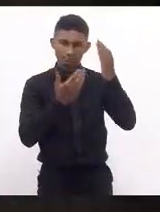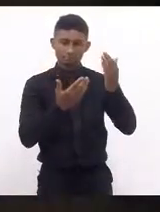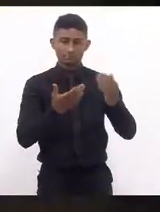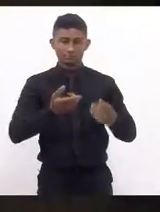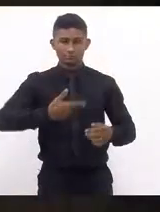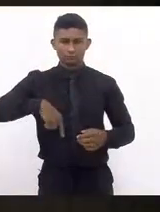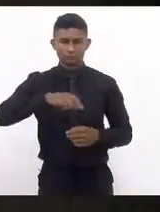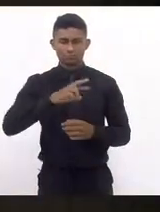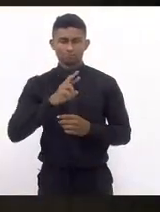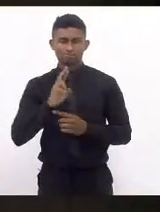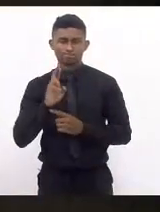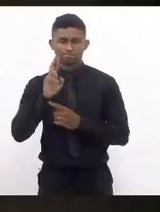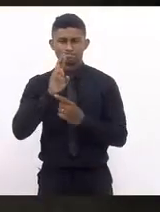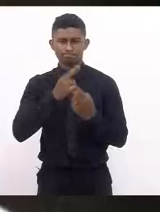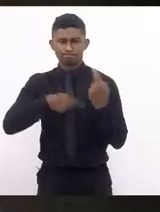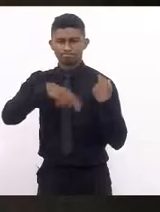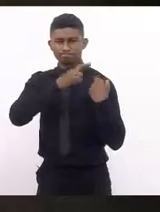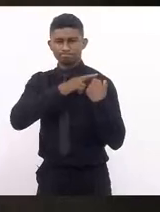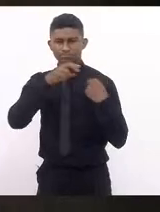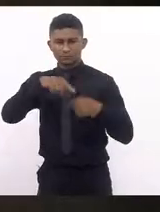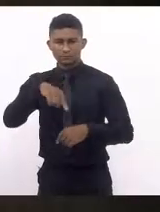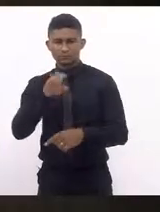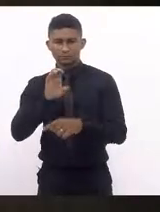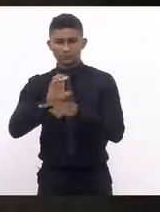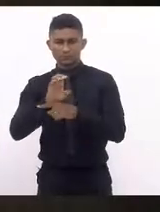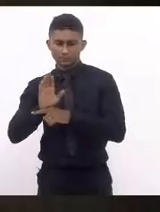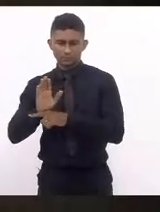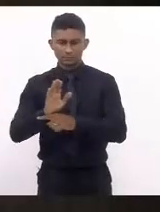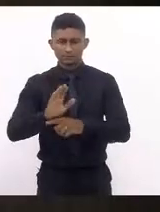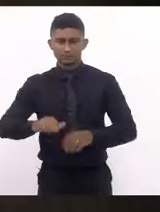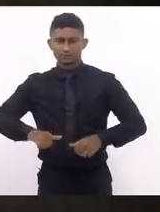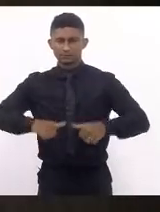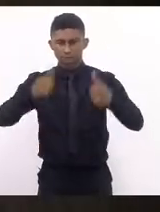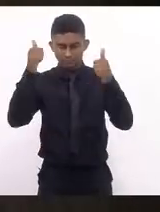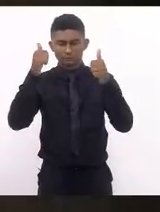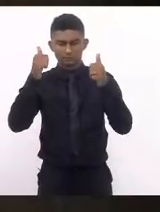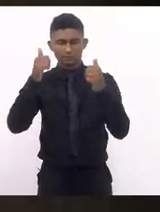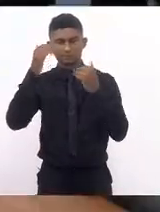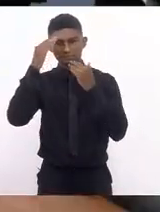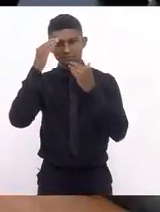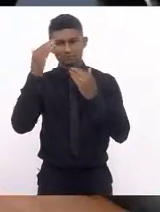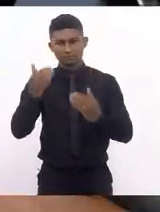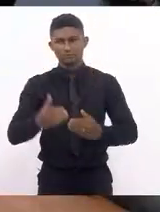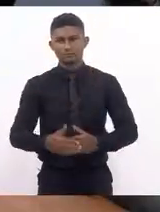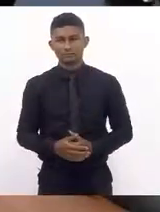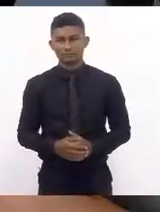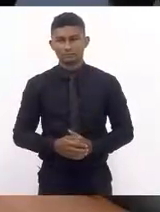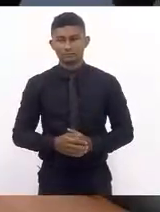de fazer a diferença nesse estado e nesse país muito obrigado